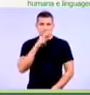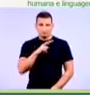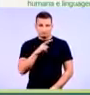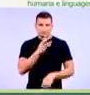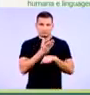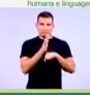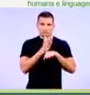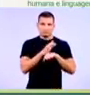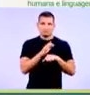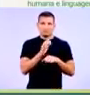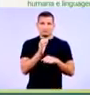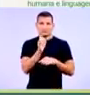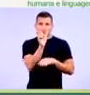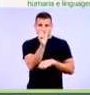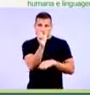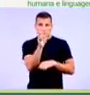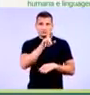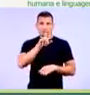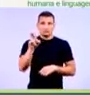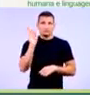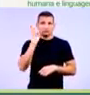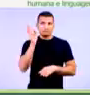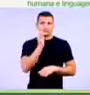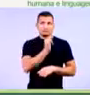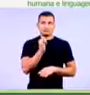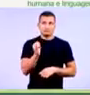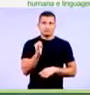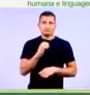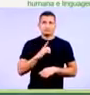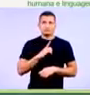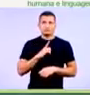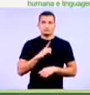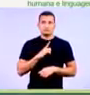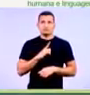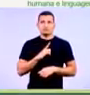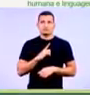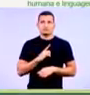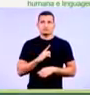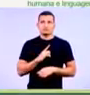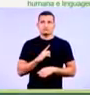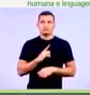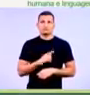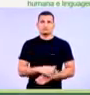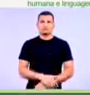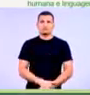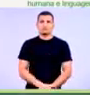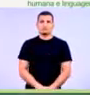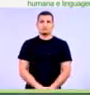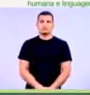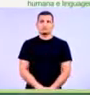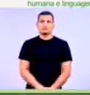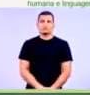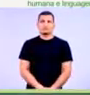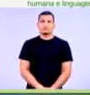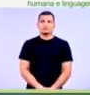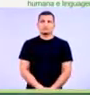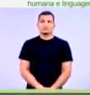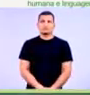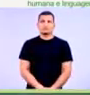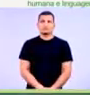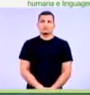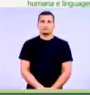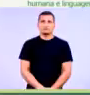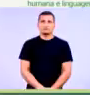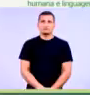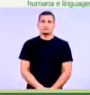aparecer o nome do tutor, né? Lembrando sempre que o tutor ele está vinculado a um determinado polo. Aqui o